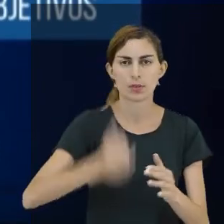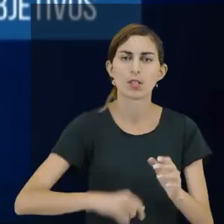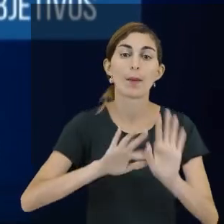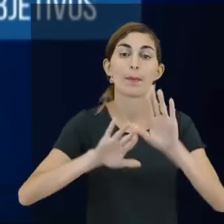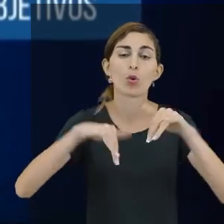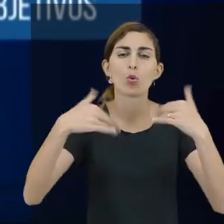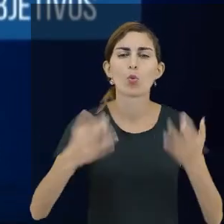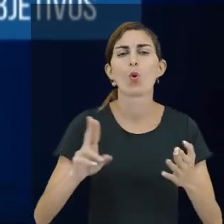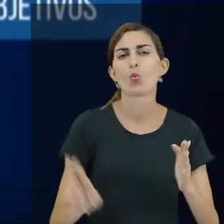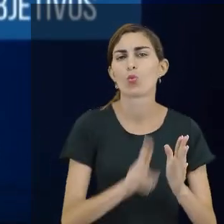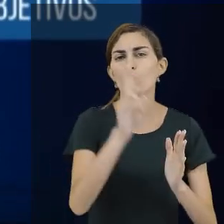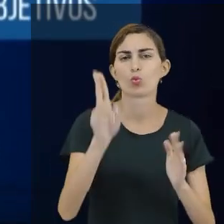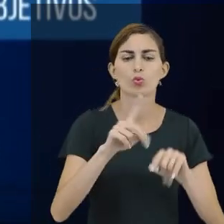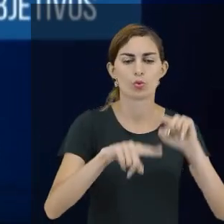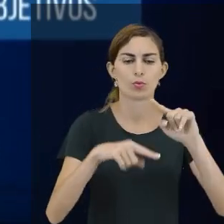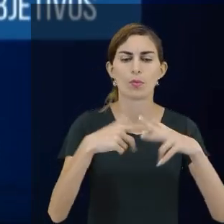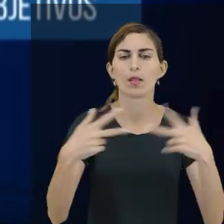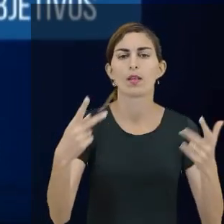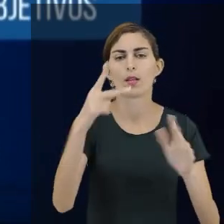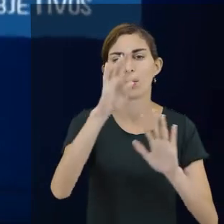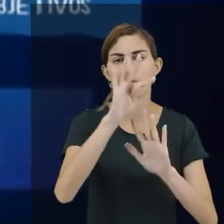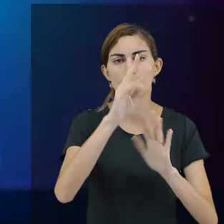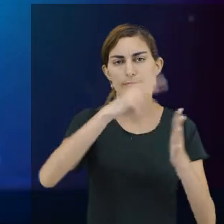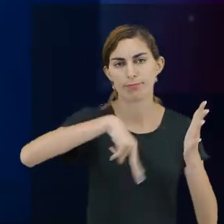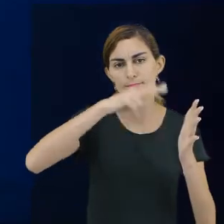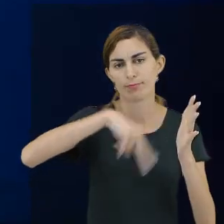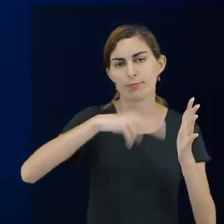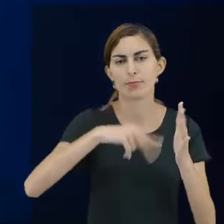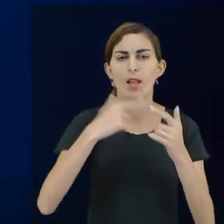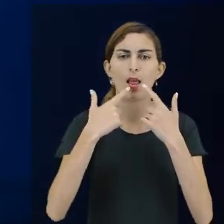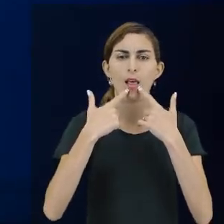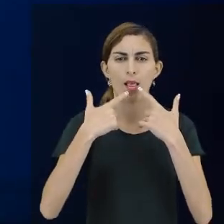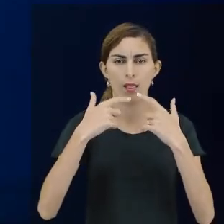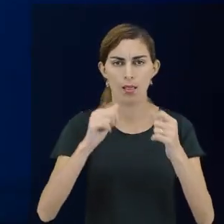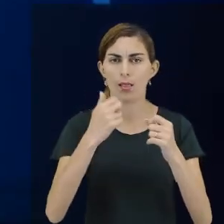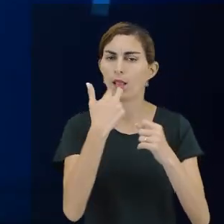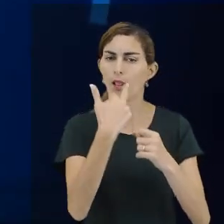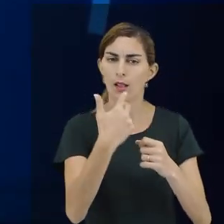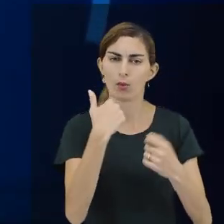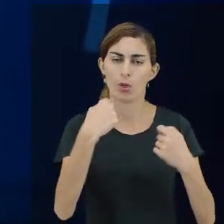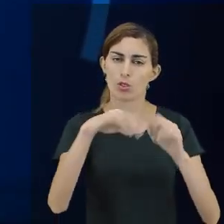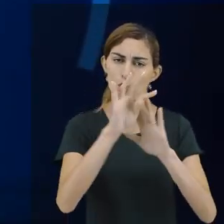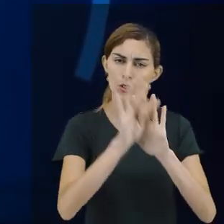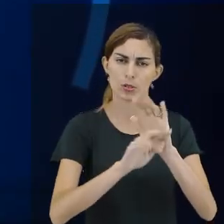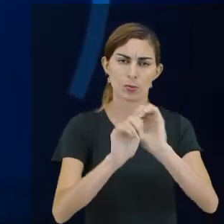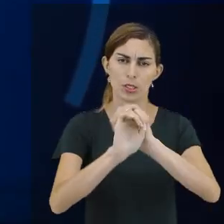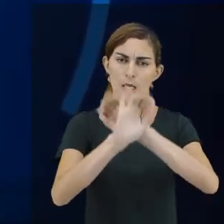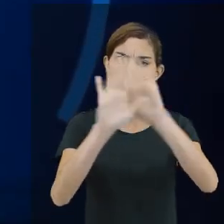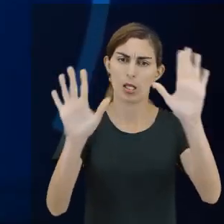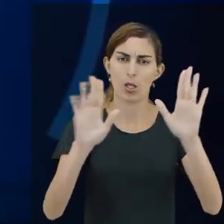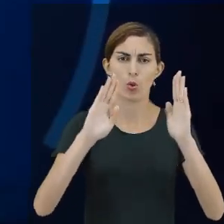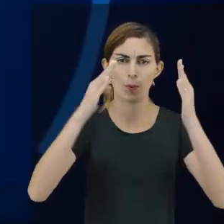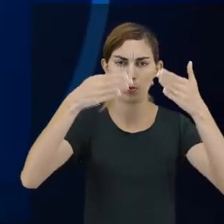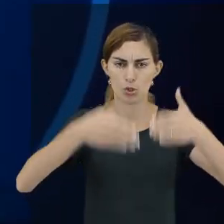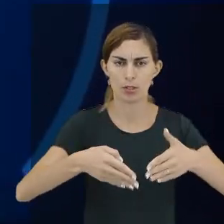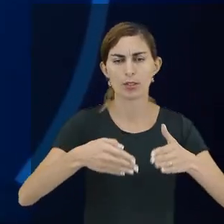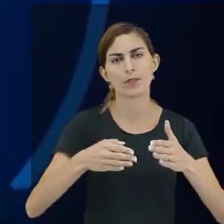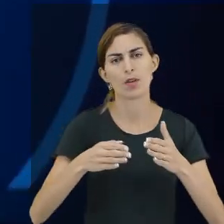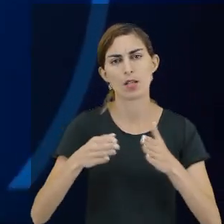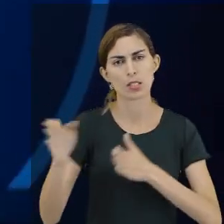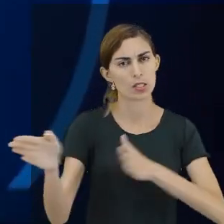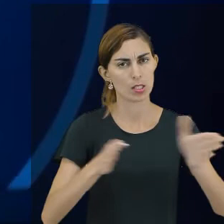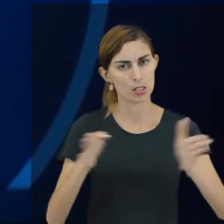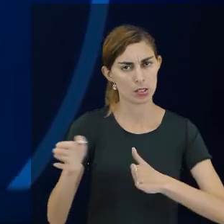de cara qual a utilidade do material que ele vai ler. A linguagem de um texto didático precisa ser clara, objetiva e